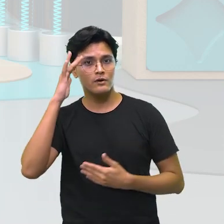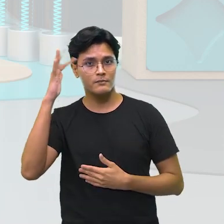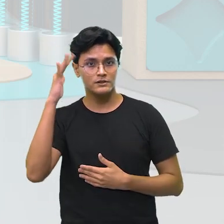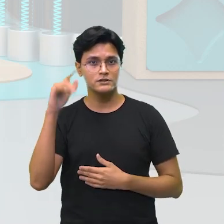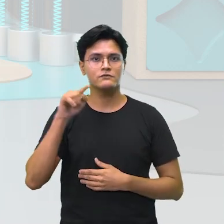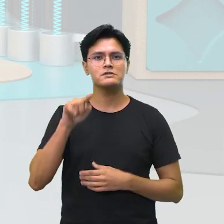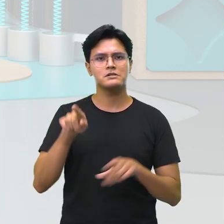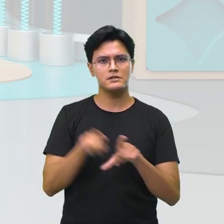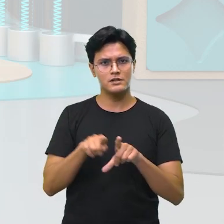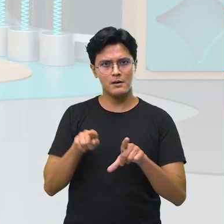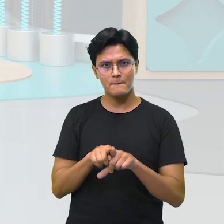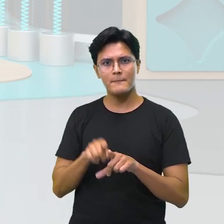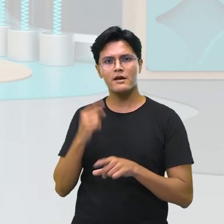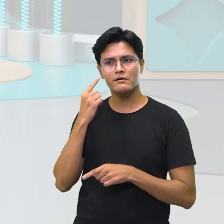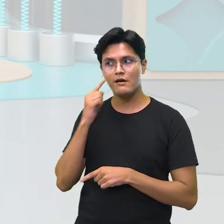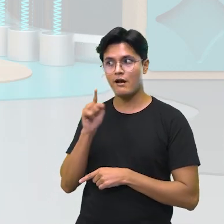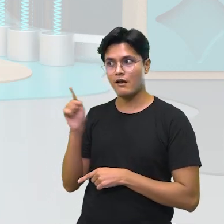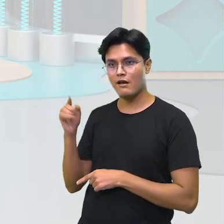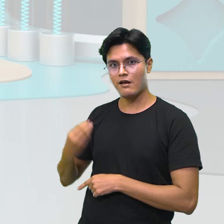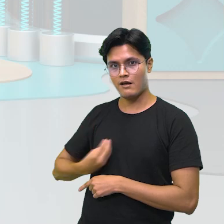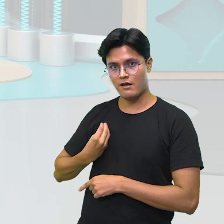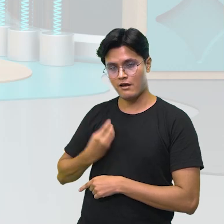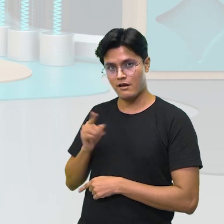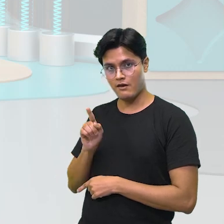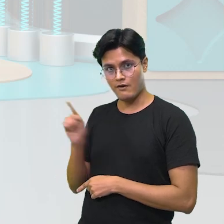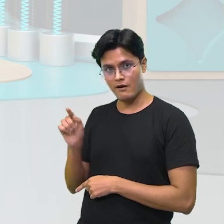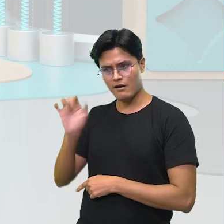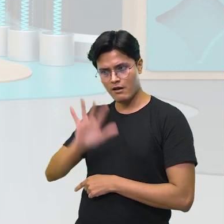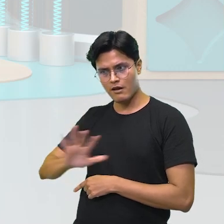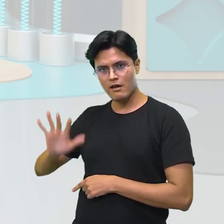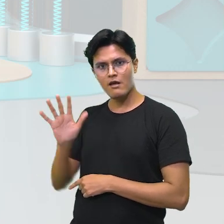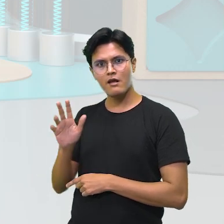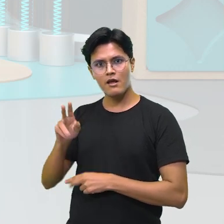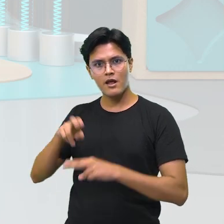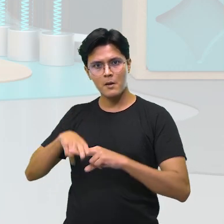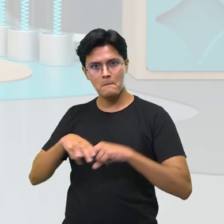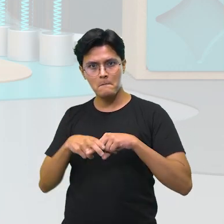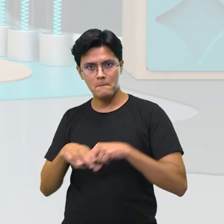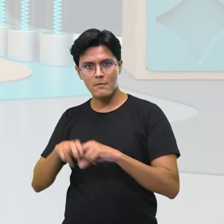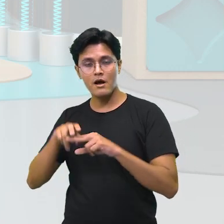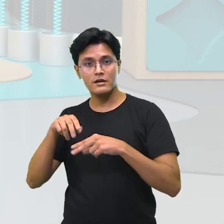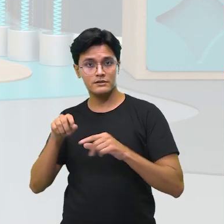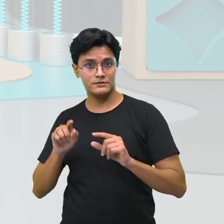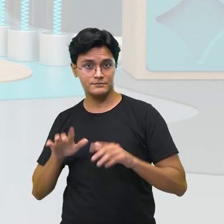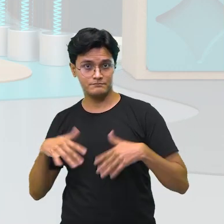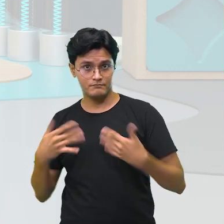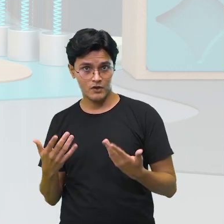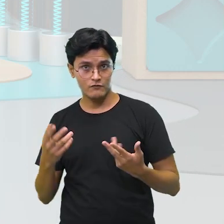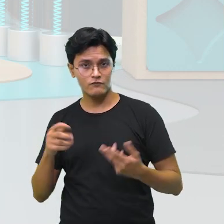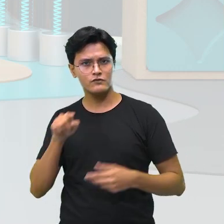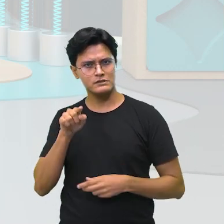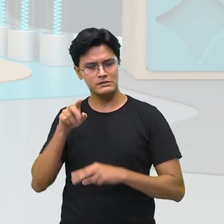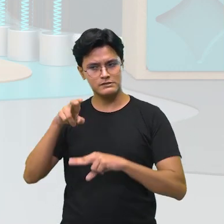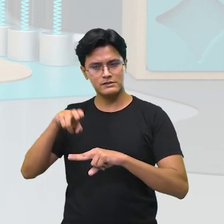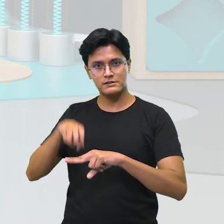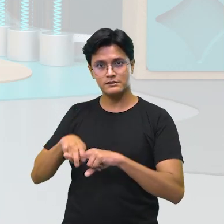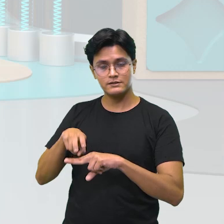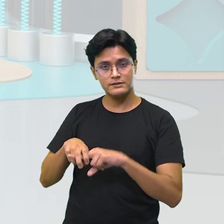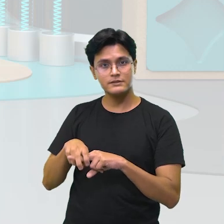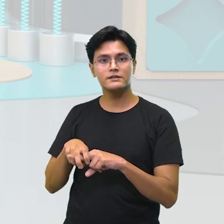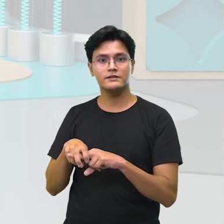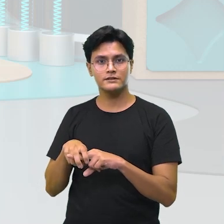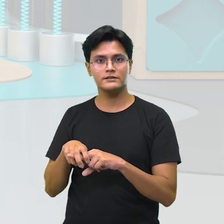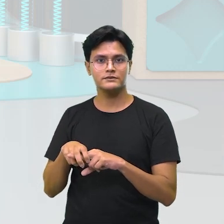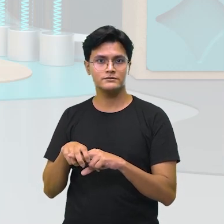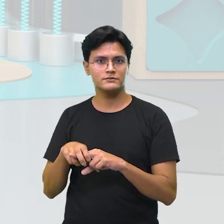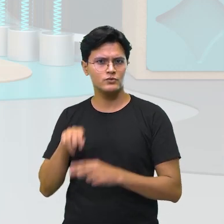parque, certo? Onde eu estou aqui mostrando para vocês essa imagem. Então tá aqui. Você está ali sentado, sem estar